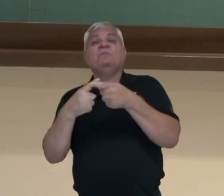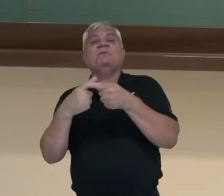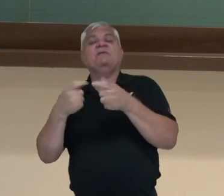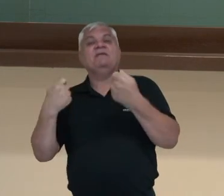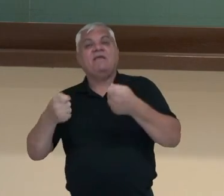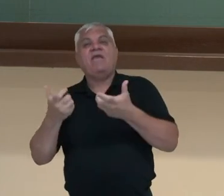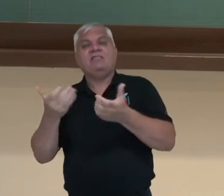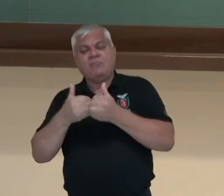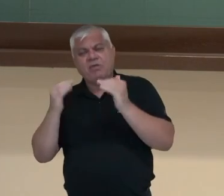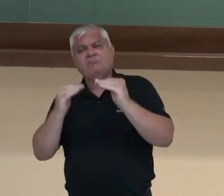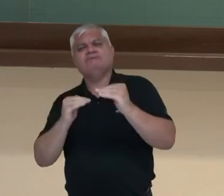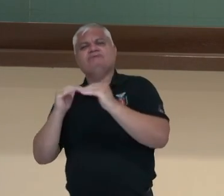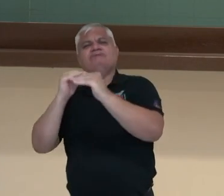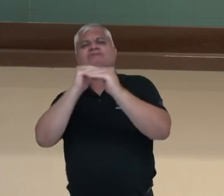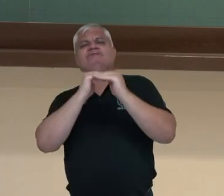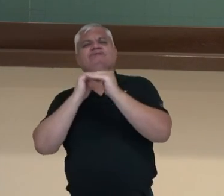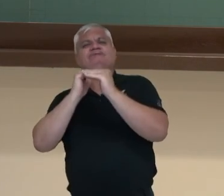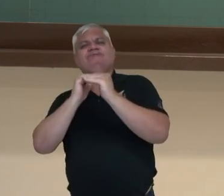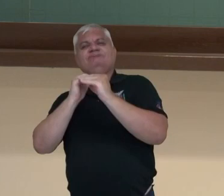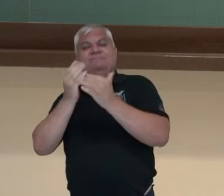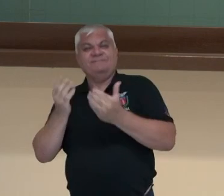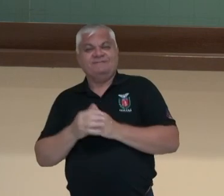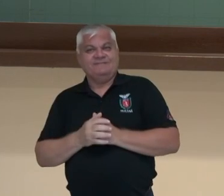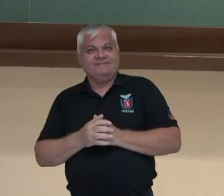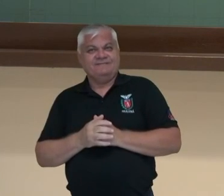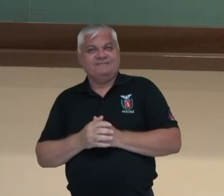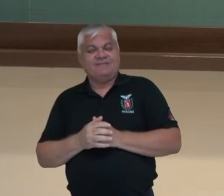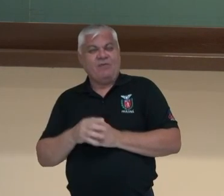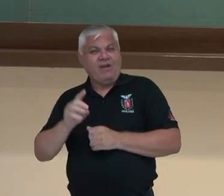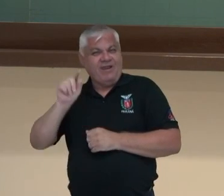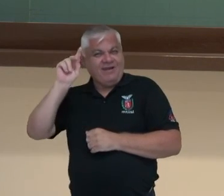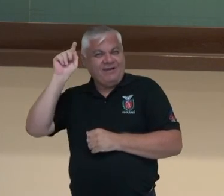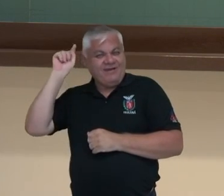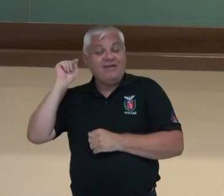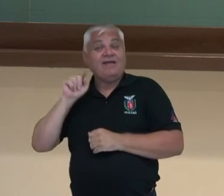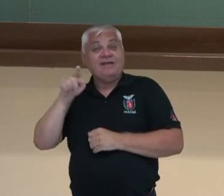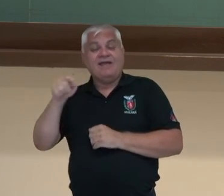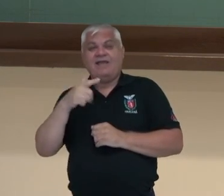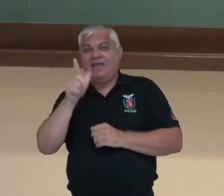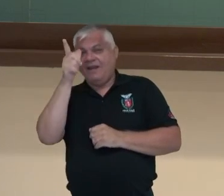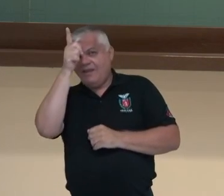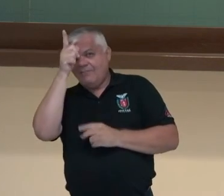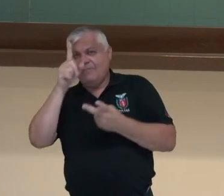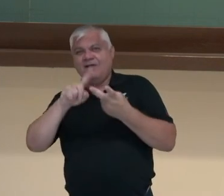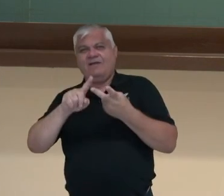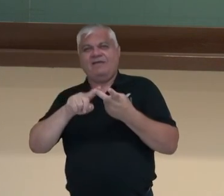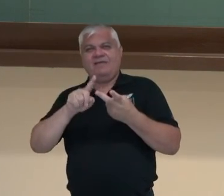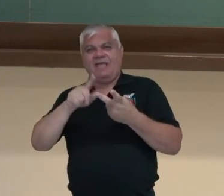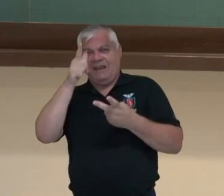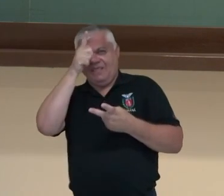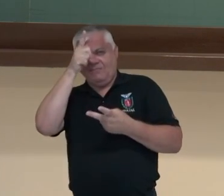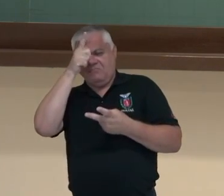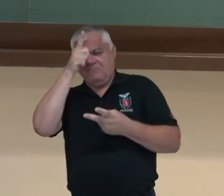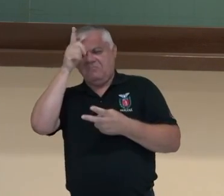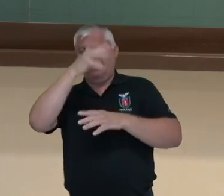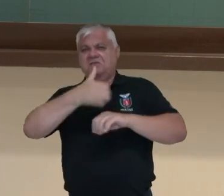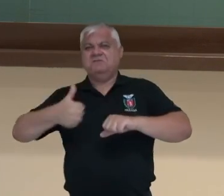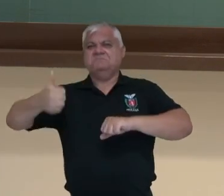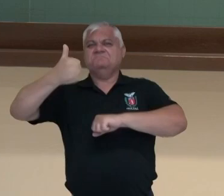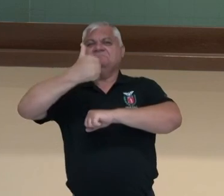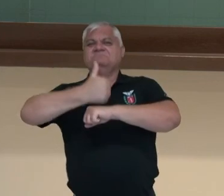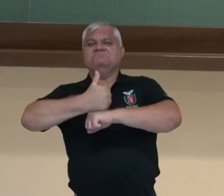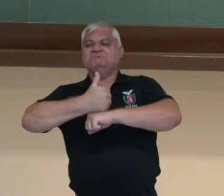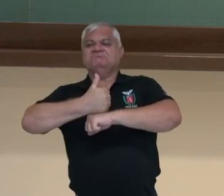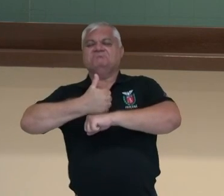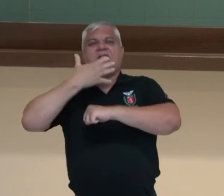também ser superiores no esporte. E daí, lá na época da Guerra Fria, eles queriam que a raça branca, a raça ariana de Hitler, né?